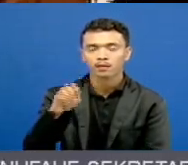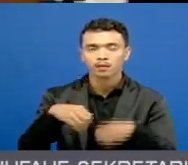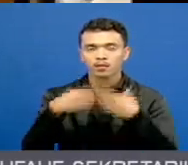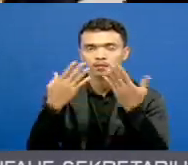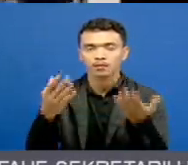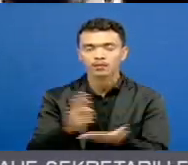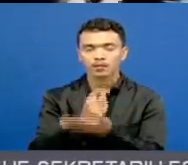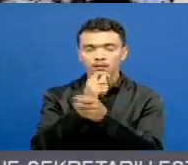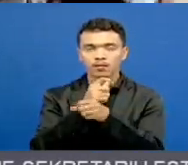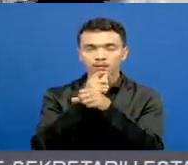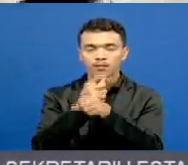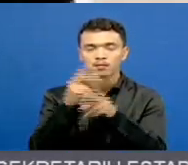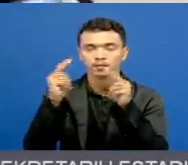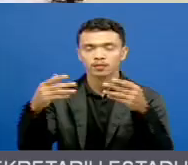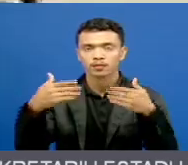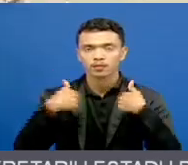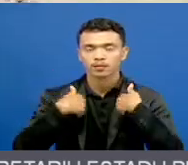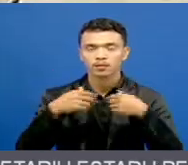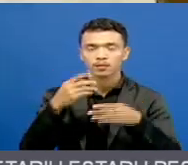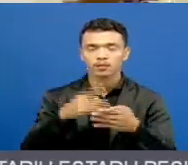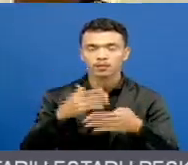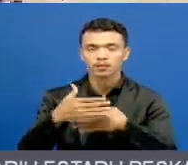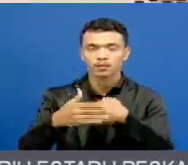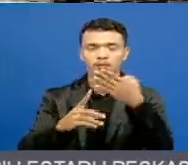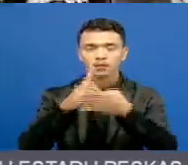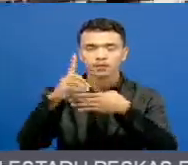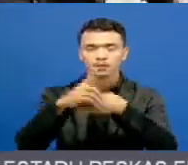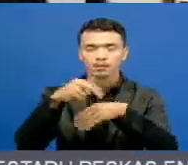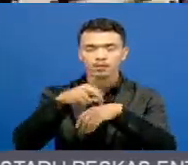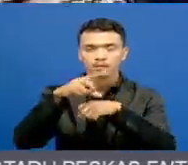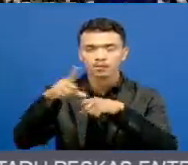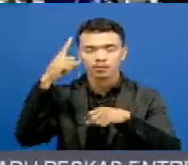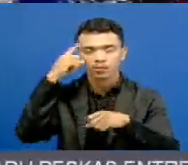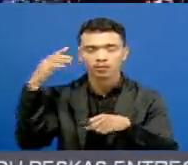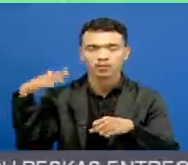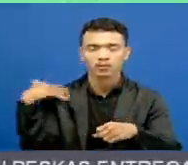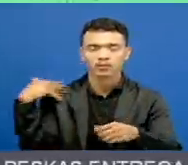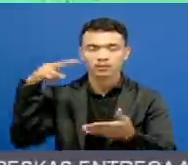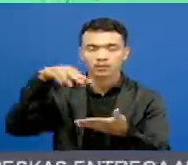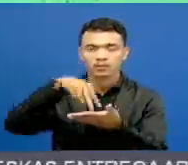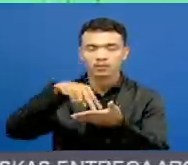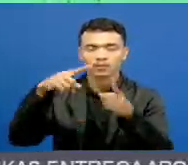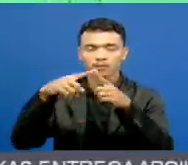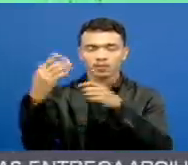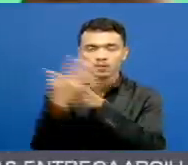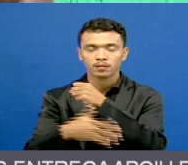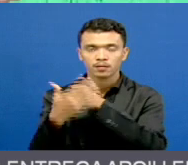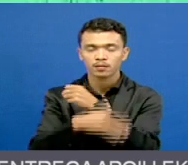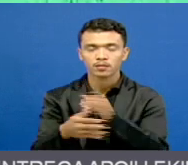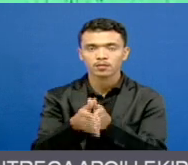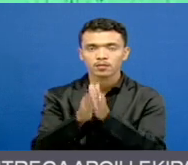Atauru tem que ativo durante o processo de desenvolvimento nacional, também jovem Macairin Banasaun. Deve ser Rousseau, jovem Sira,